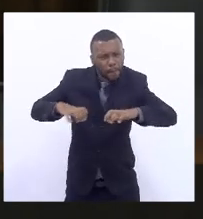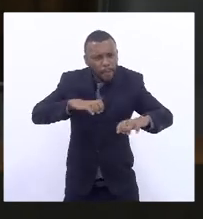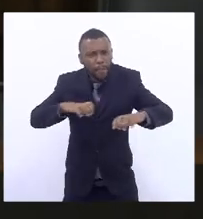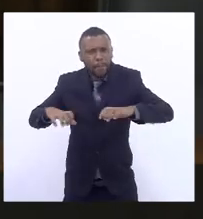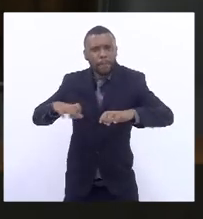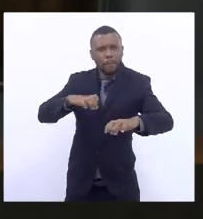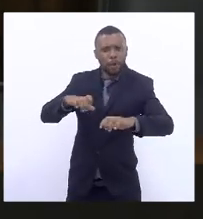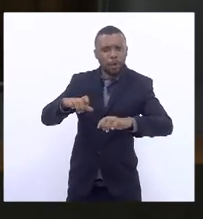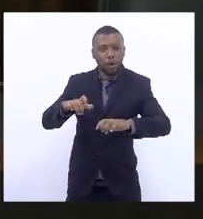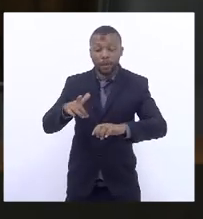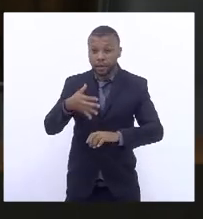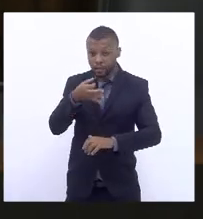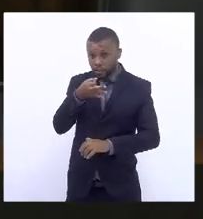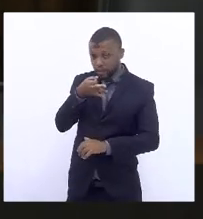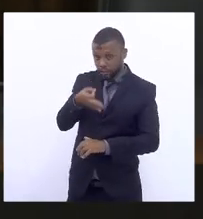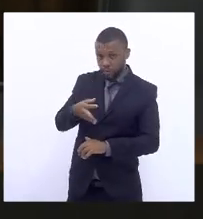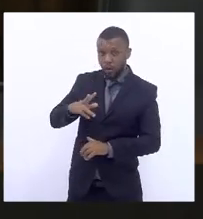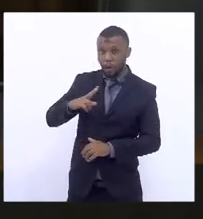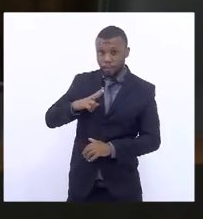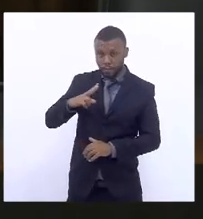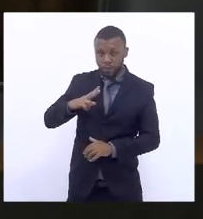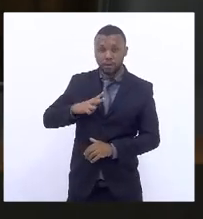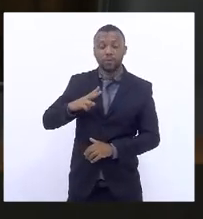que no meu entendimento já patrocina,